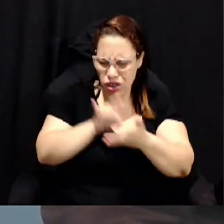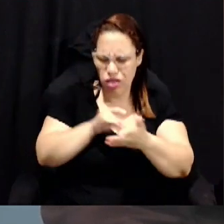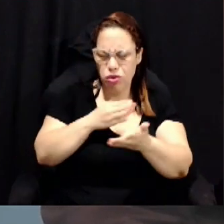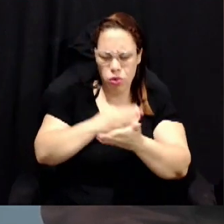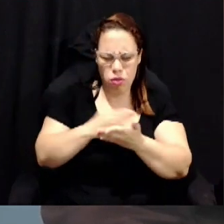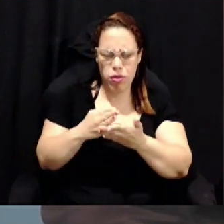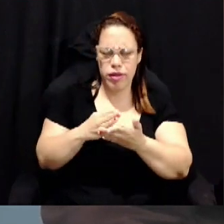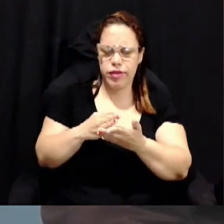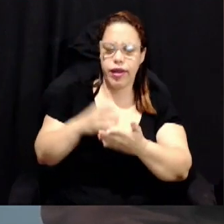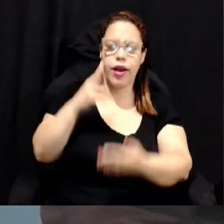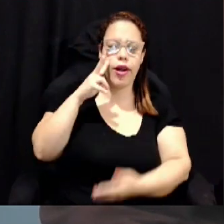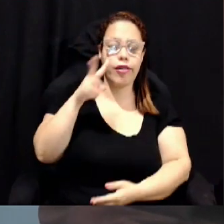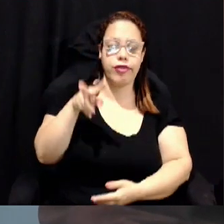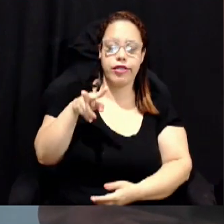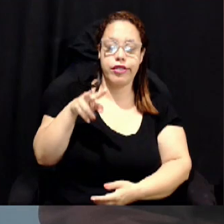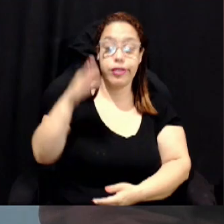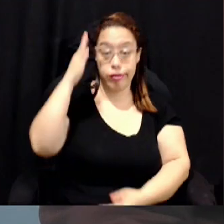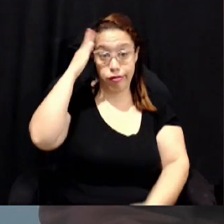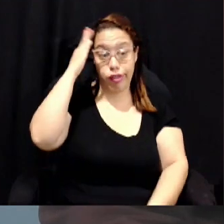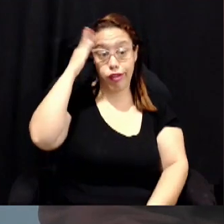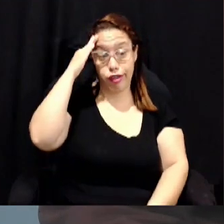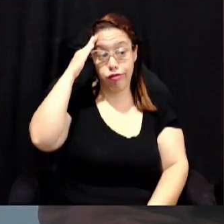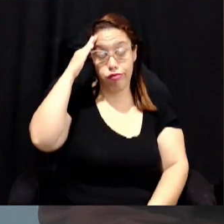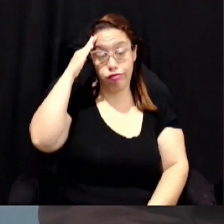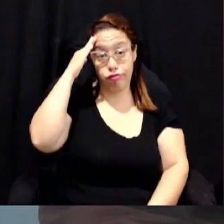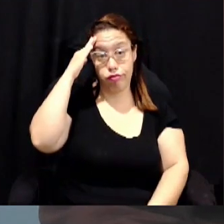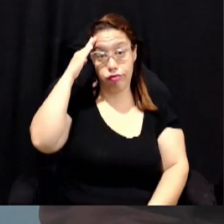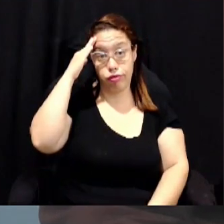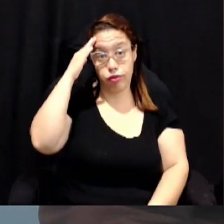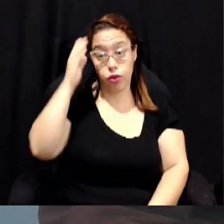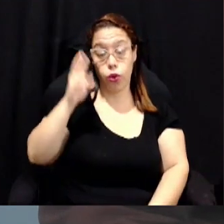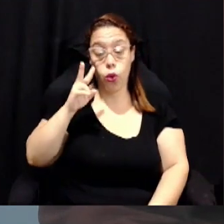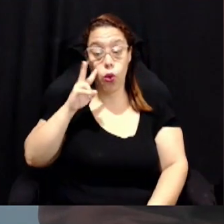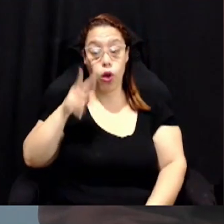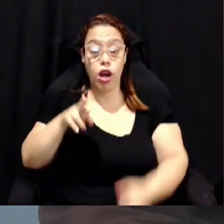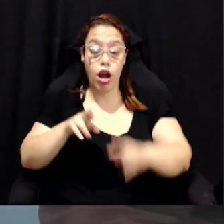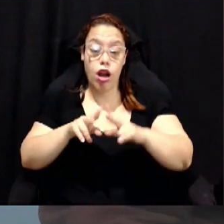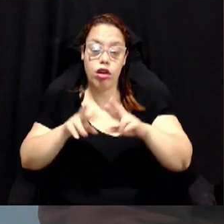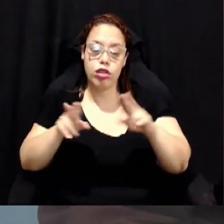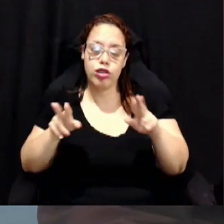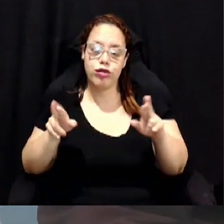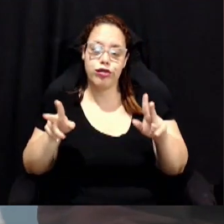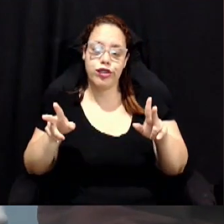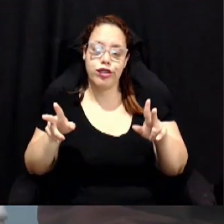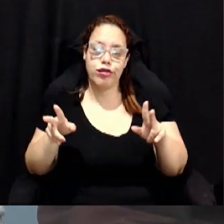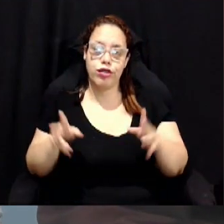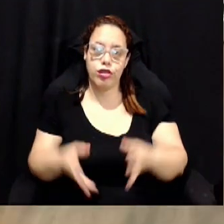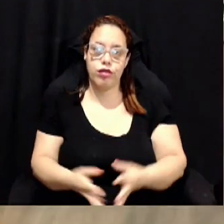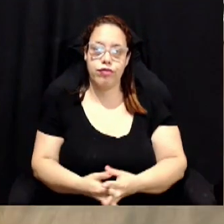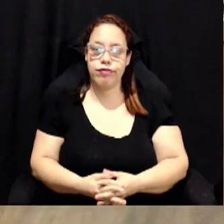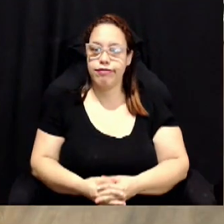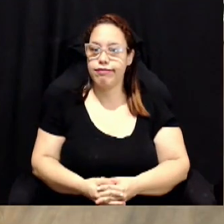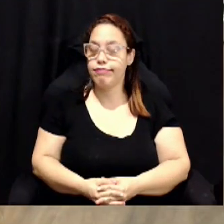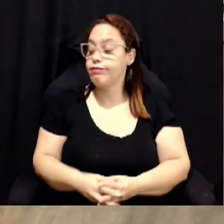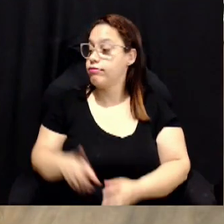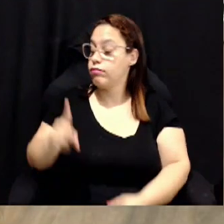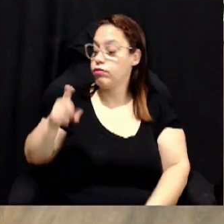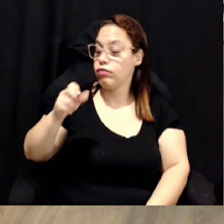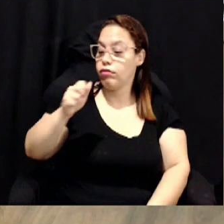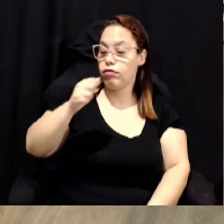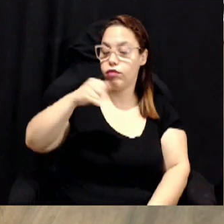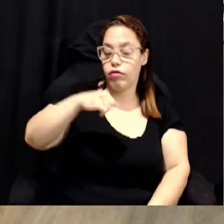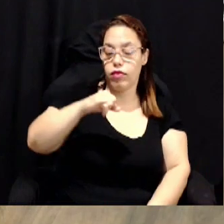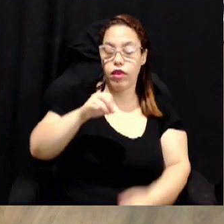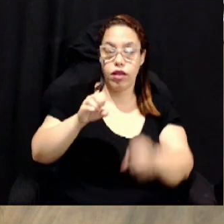ver, entendeu? E dá um olhar diferenciado para isso, eu acho que é isso. Dani, parte de educação. Da